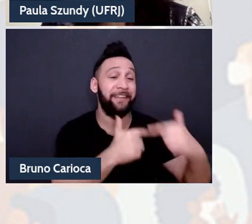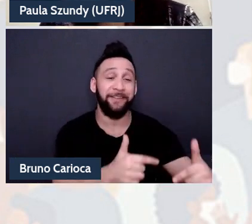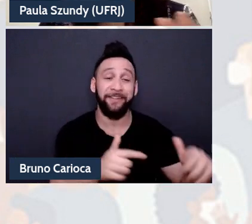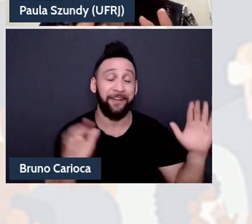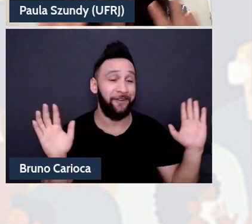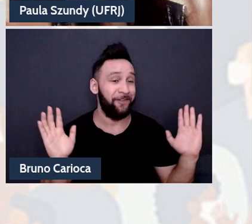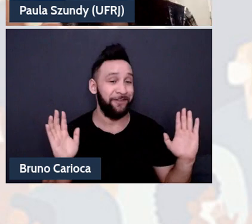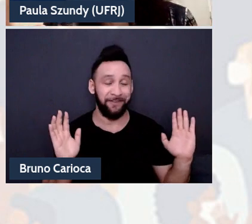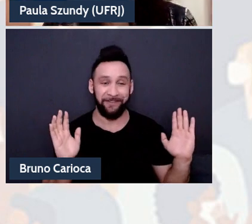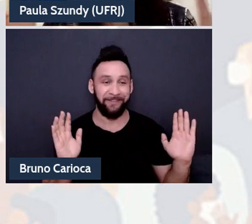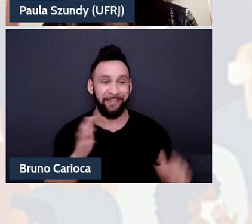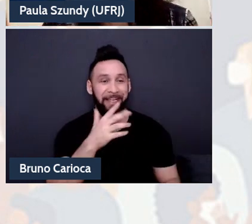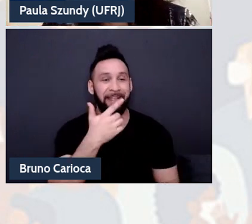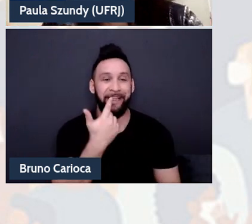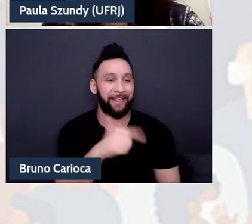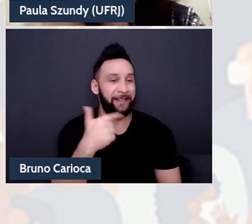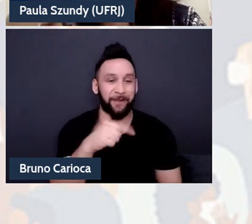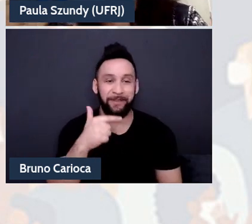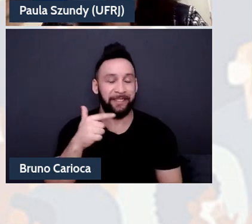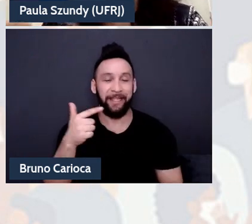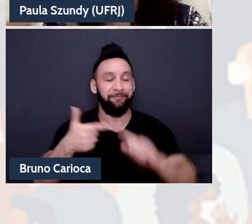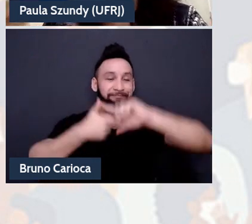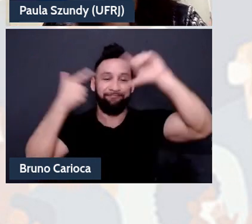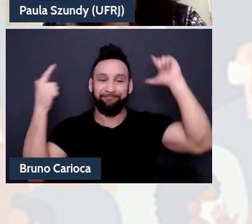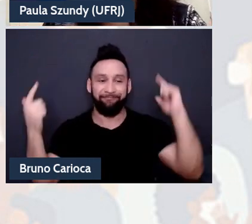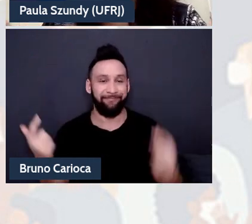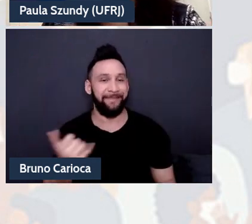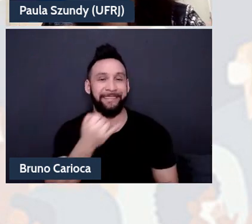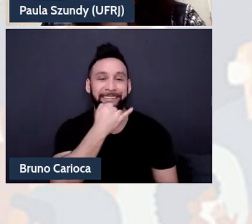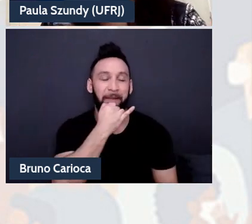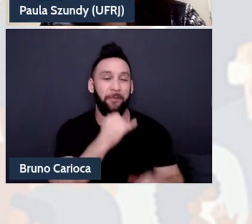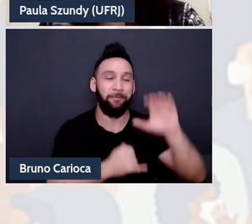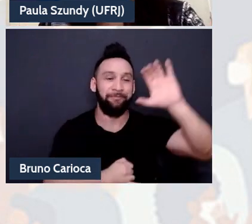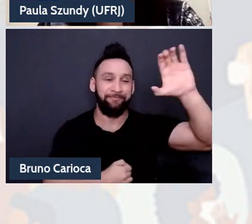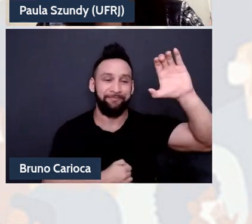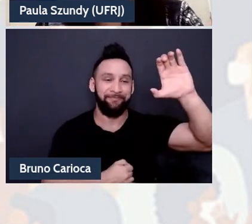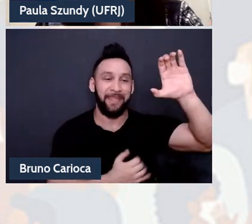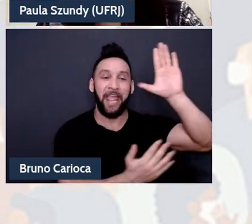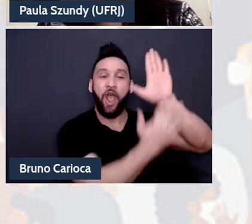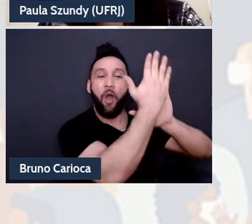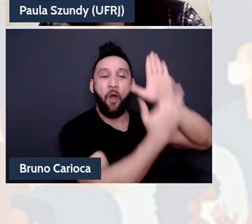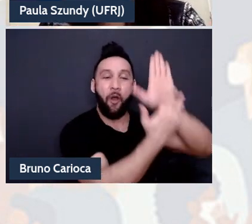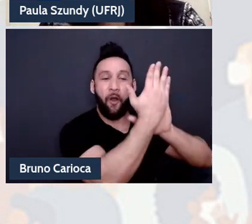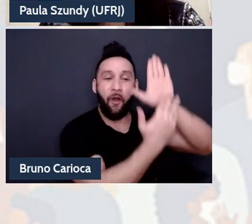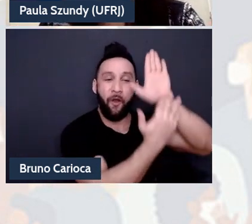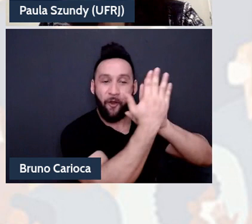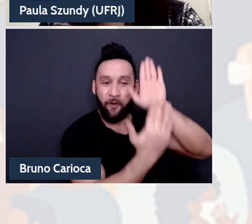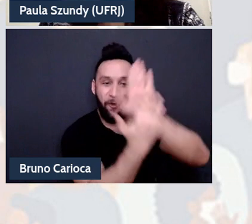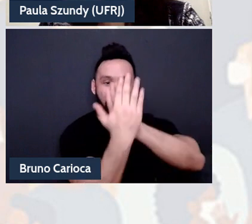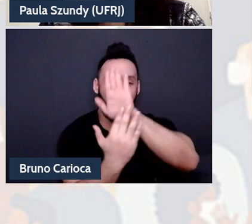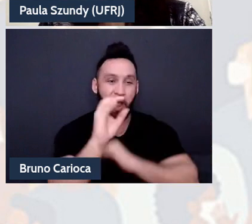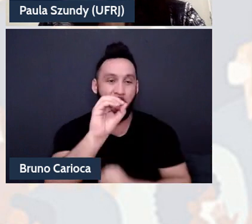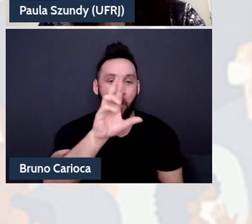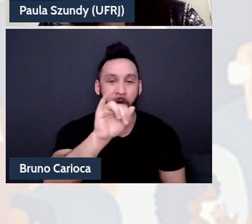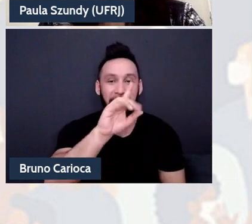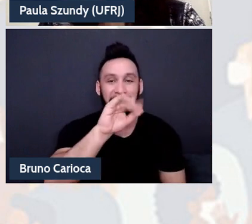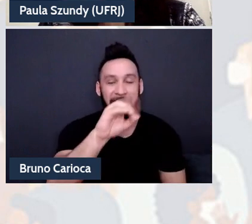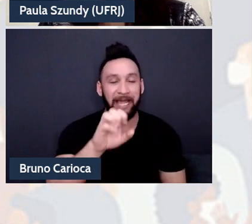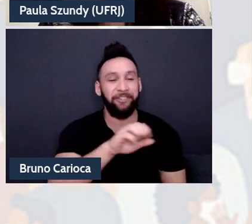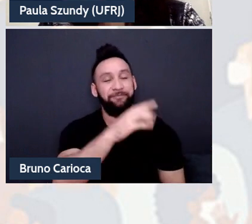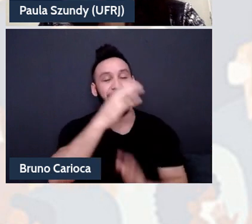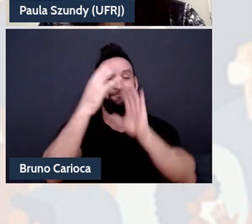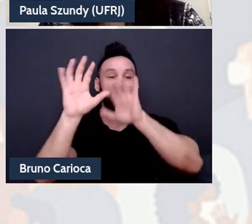né? Você tem eixos separados, como oralidade, leitura, escrita, conhecimentos linguísticos e gramaticais,